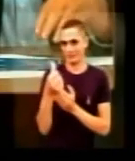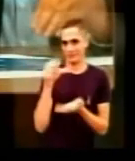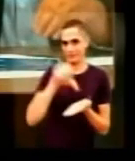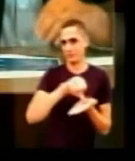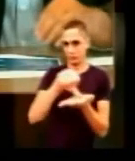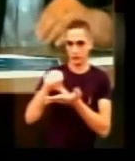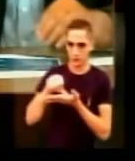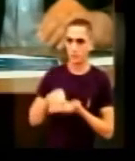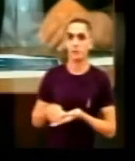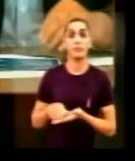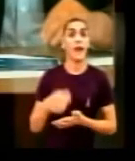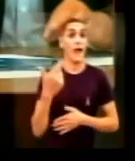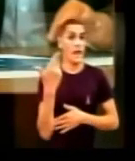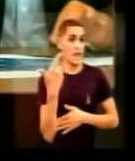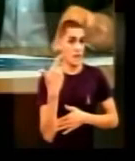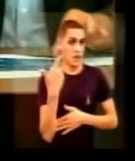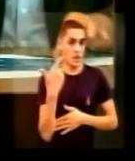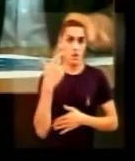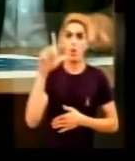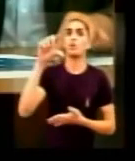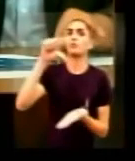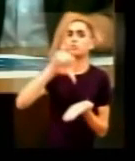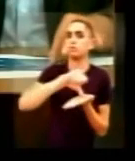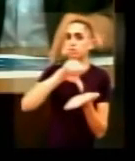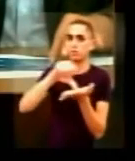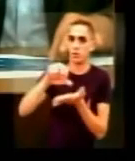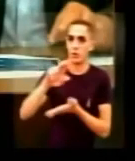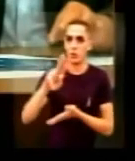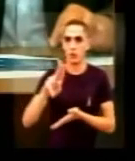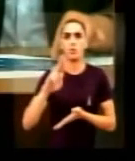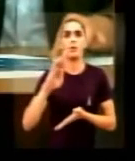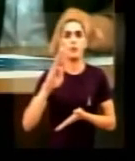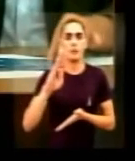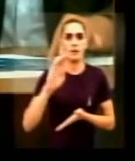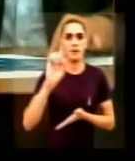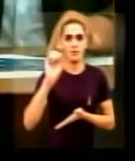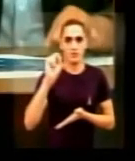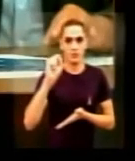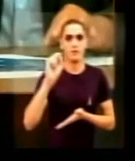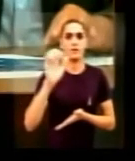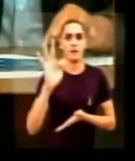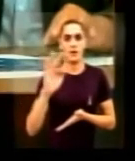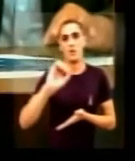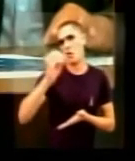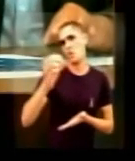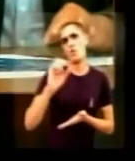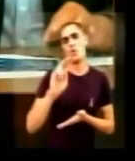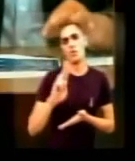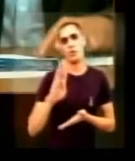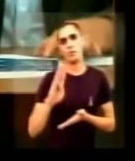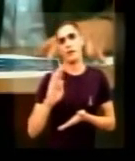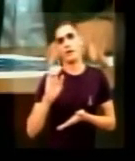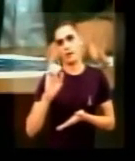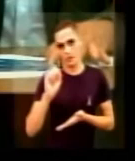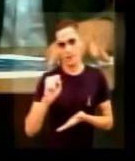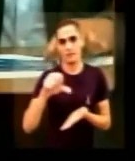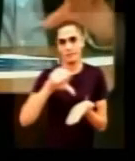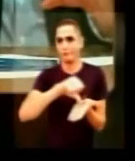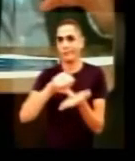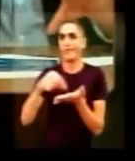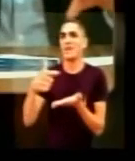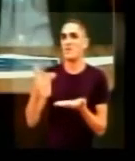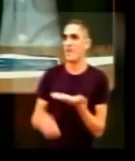que não estão nessas listas, as UBFS ou UBS, que não estão nessa